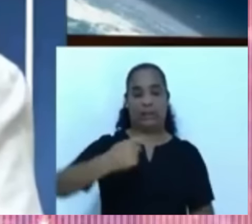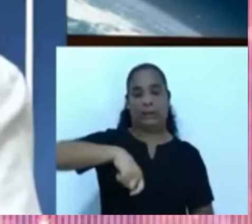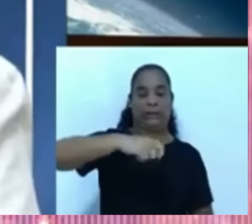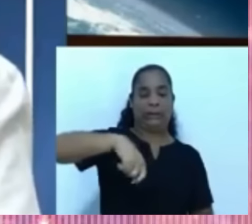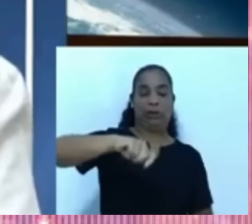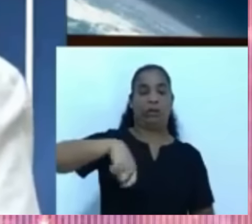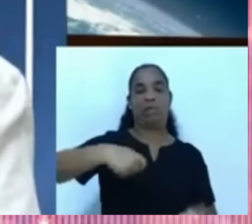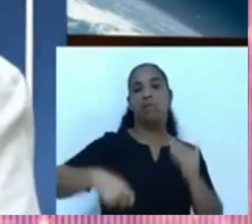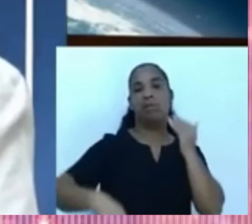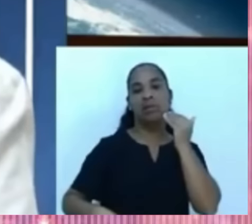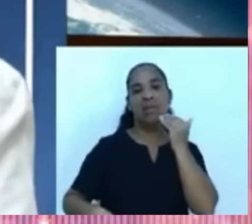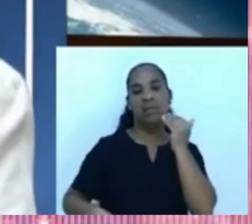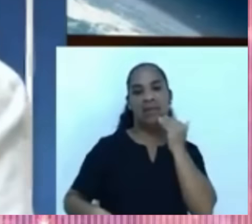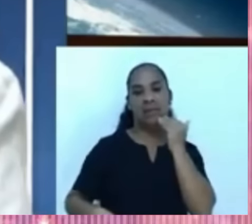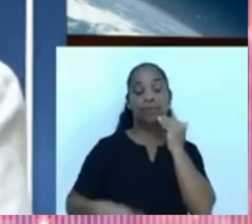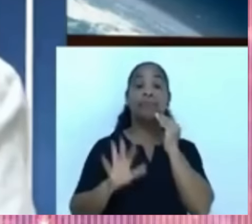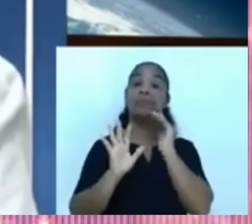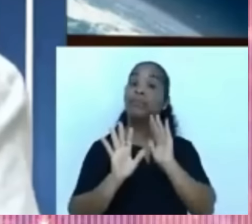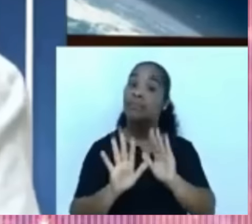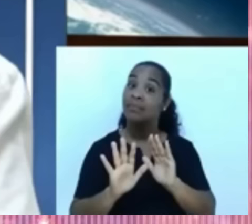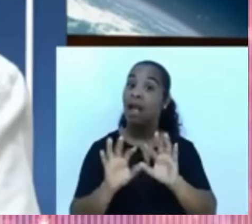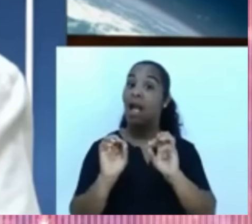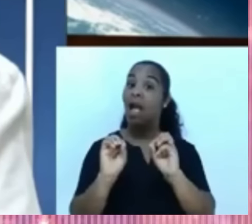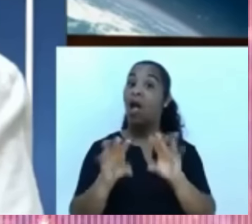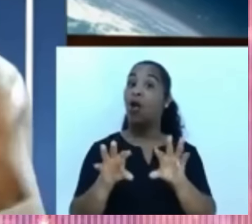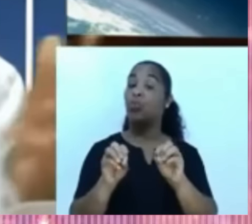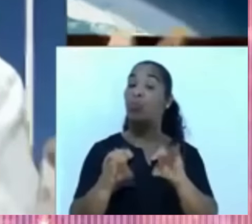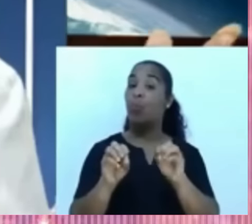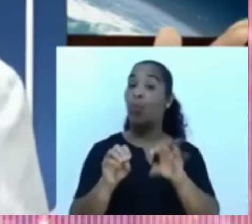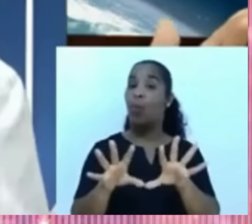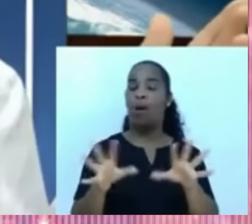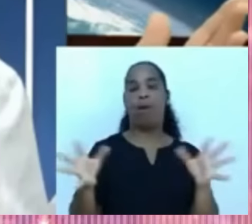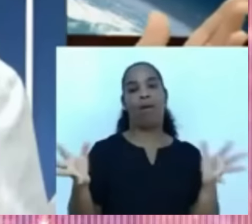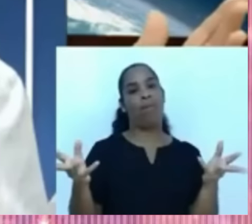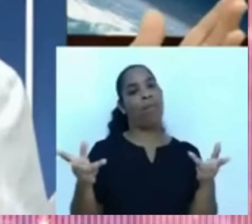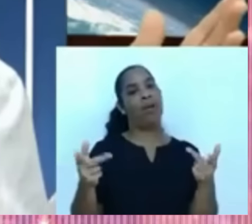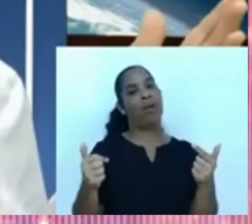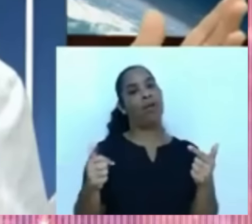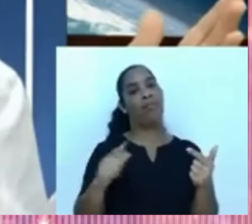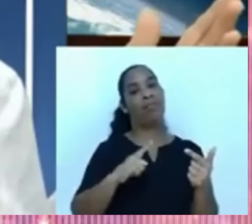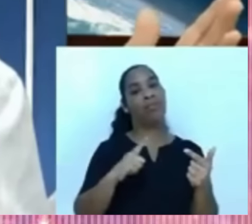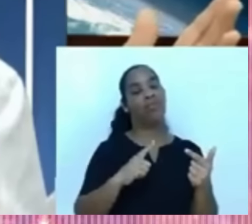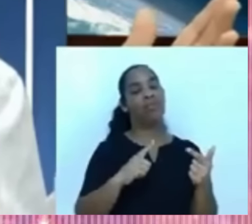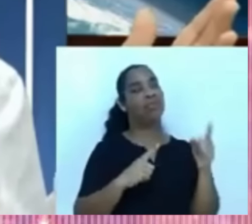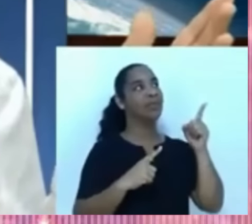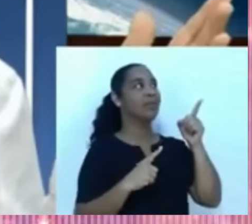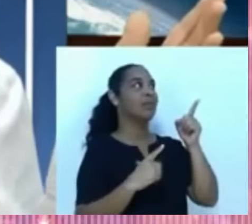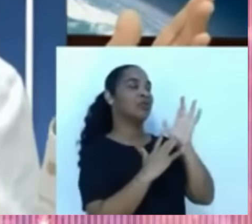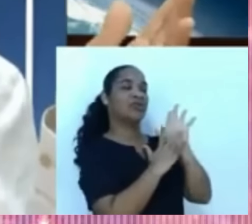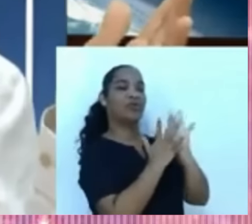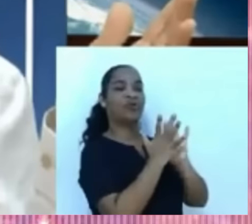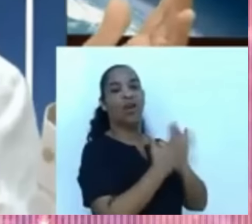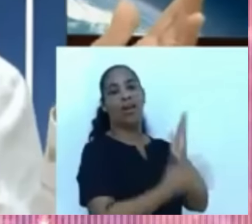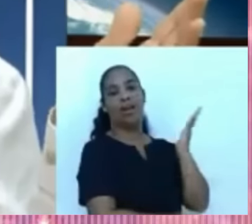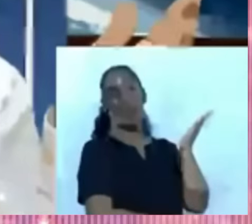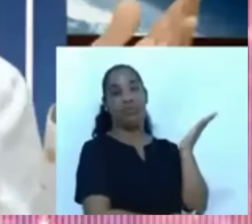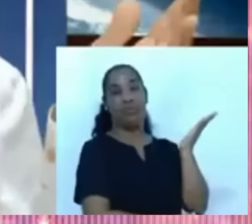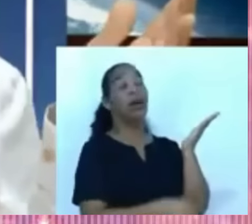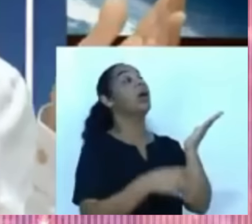então educar Eder quando aparece a figura de Jesus Cristo e ele é o